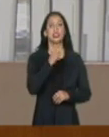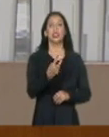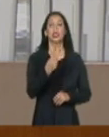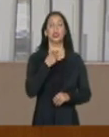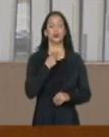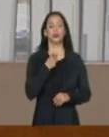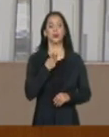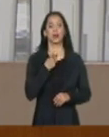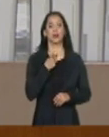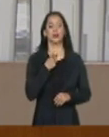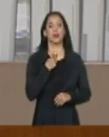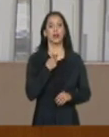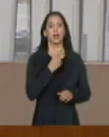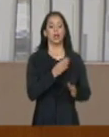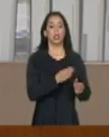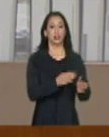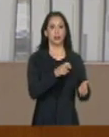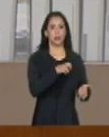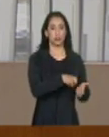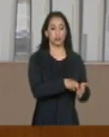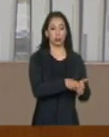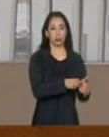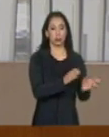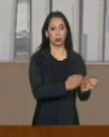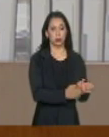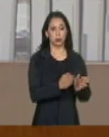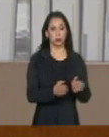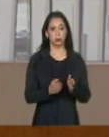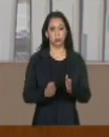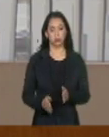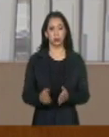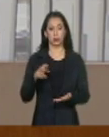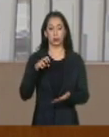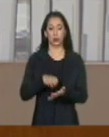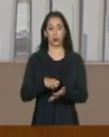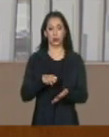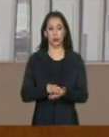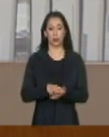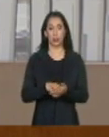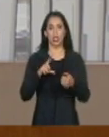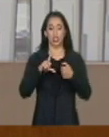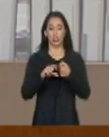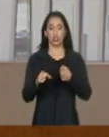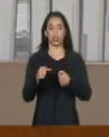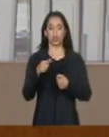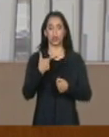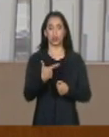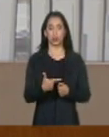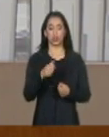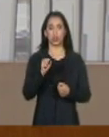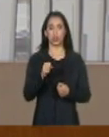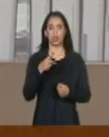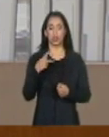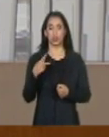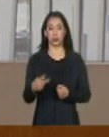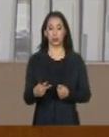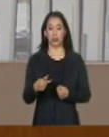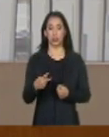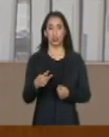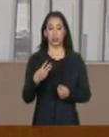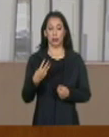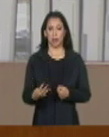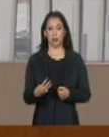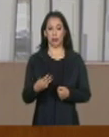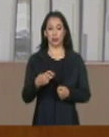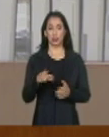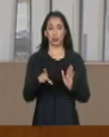em julgado de sentença penal condenatória. O artigo 283 do CPP, na redação dada pela lei de